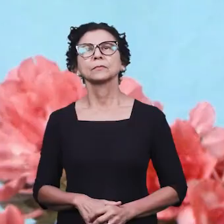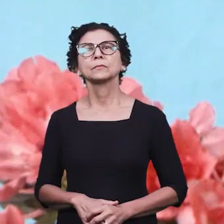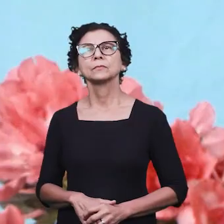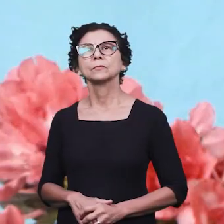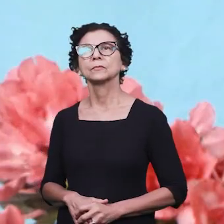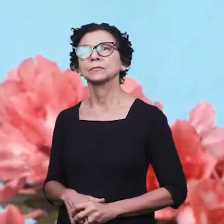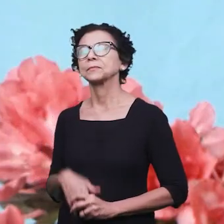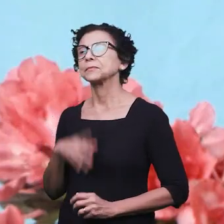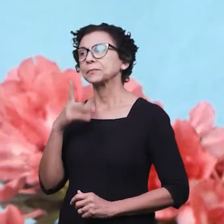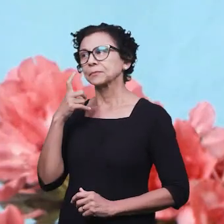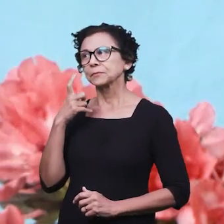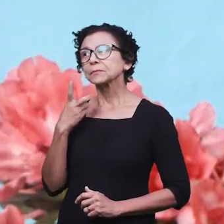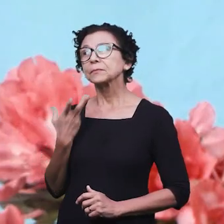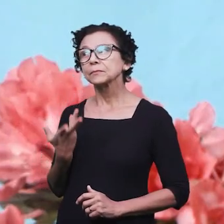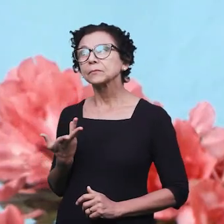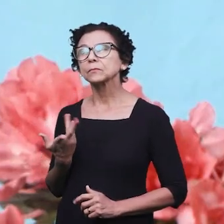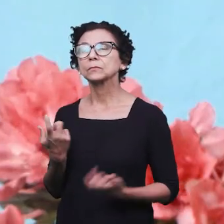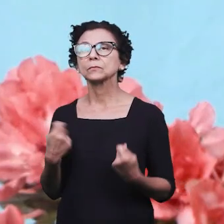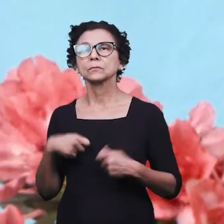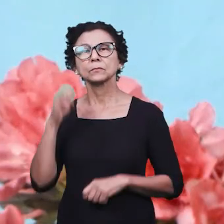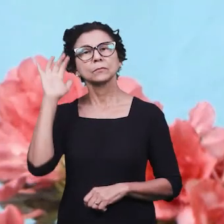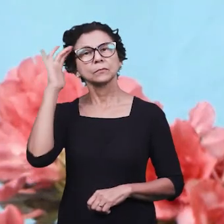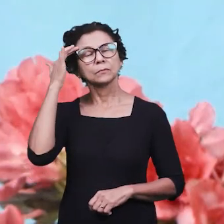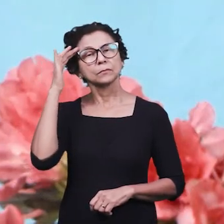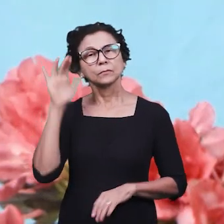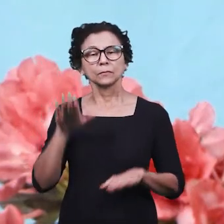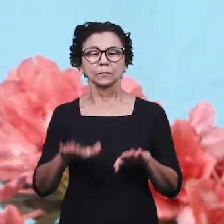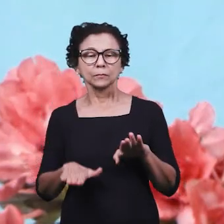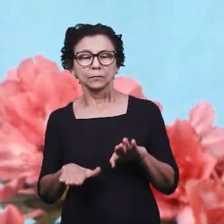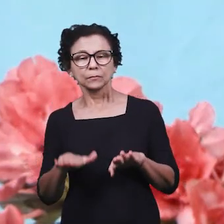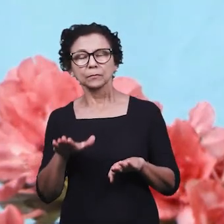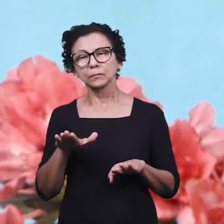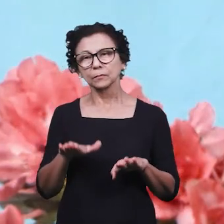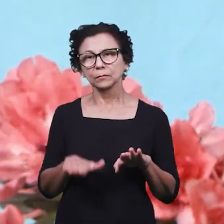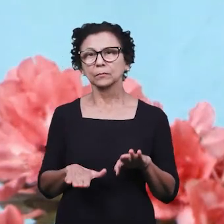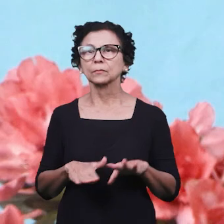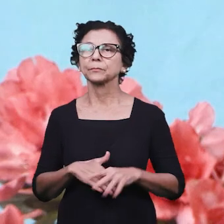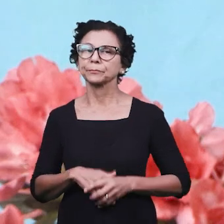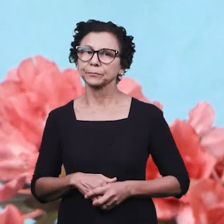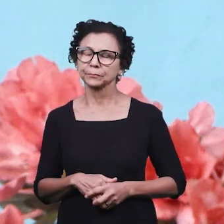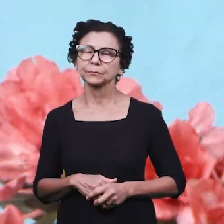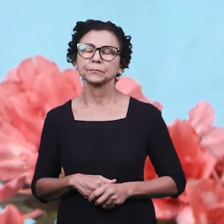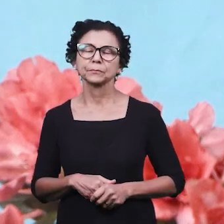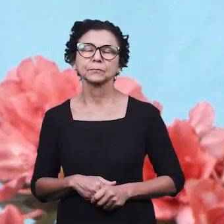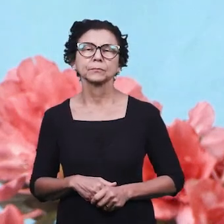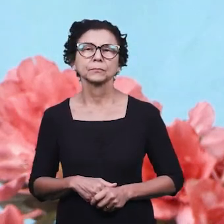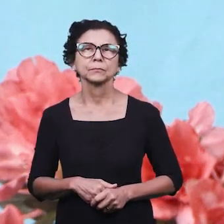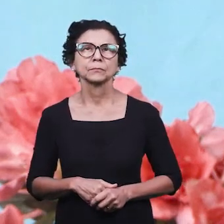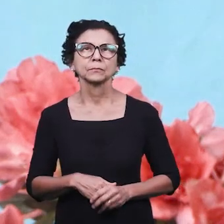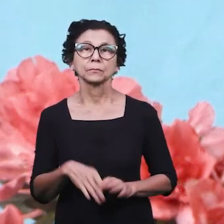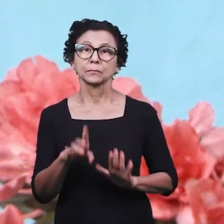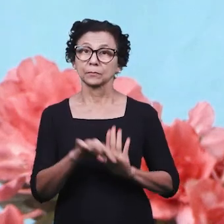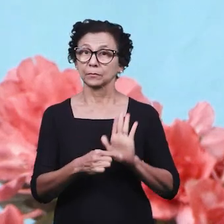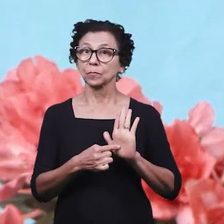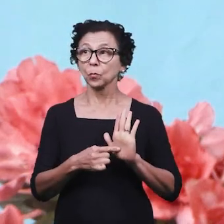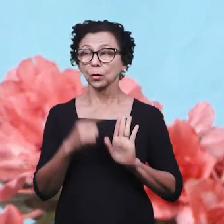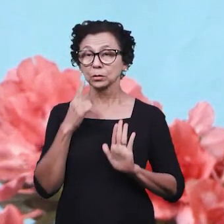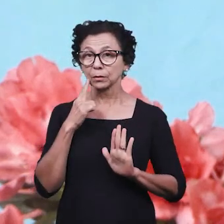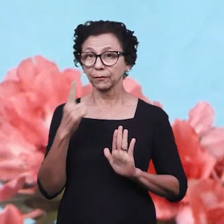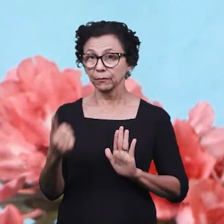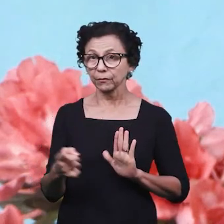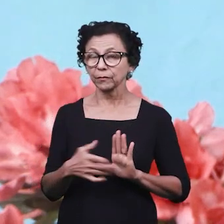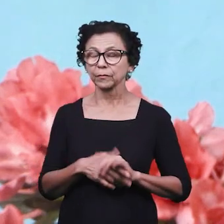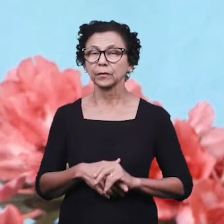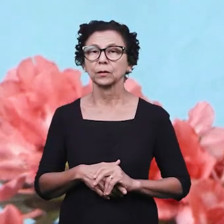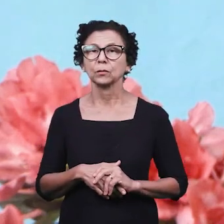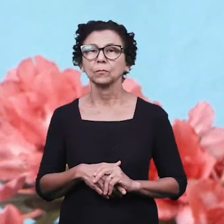ele nos permite entender que precisamos estar em equilíbrio para que não venhamos a vomitar. O texto diz isso, né? Mas para que